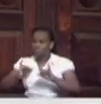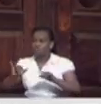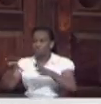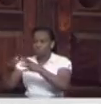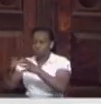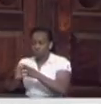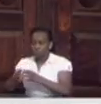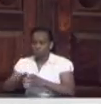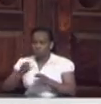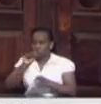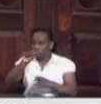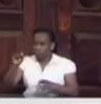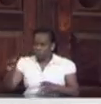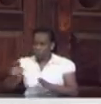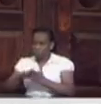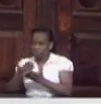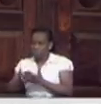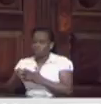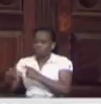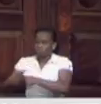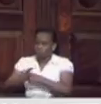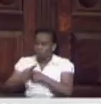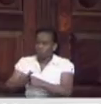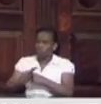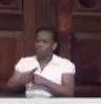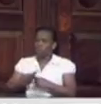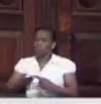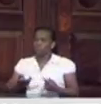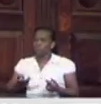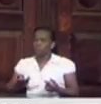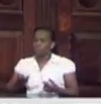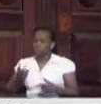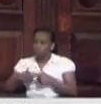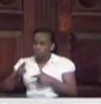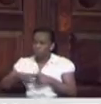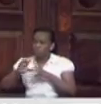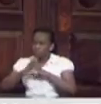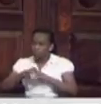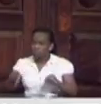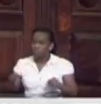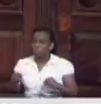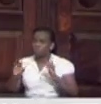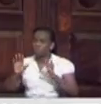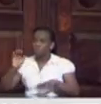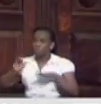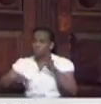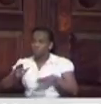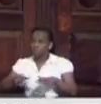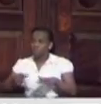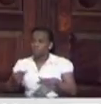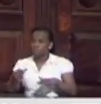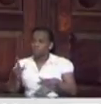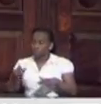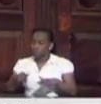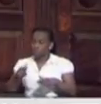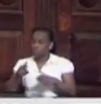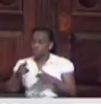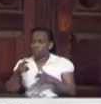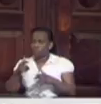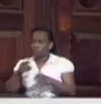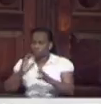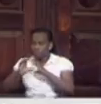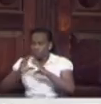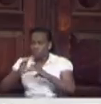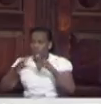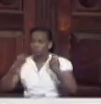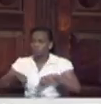comunidade escolar nos procuram para dar soluções que, às vezes, falta comunicação. Essa